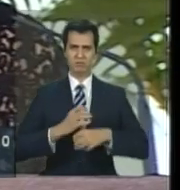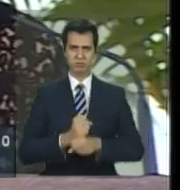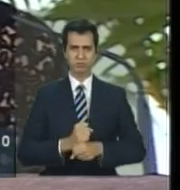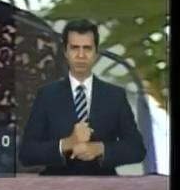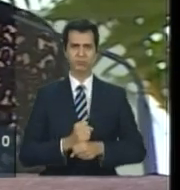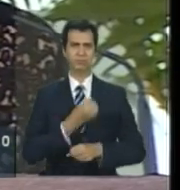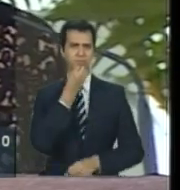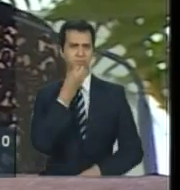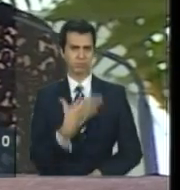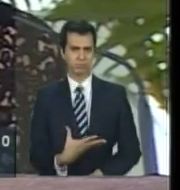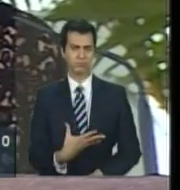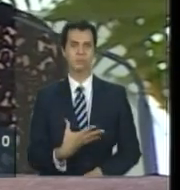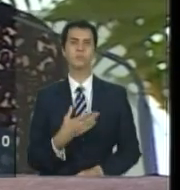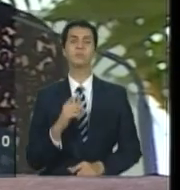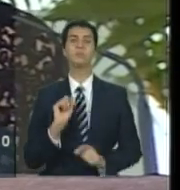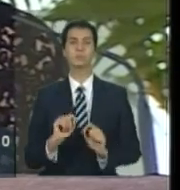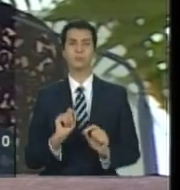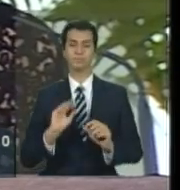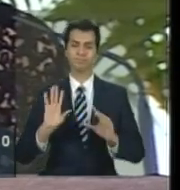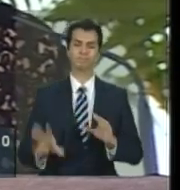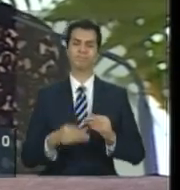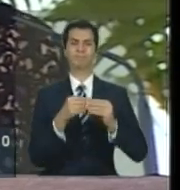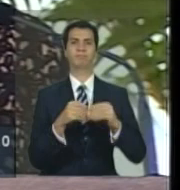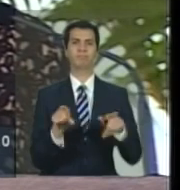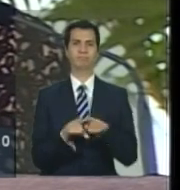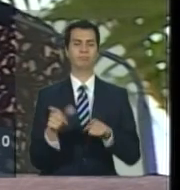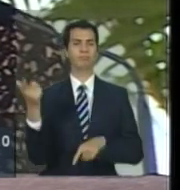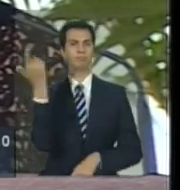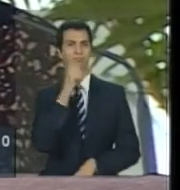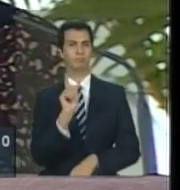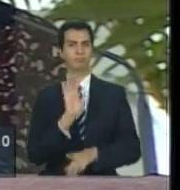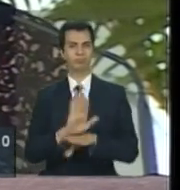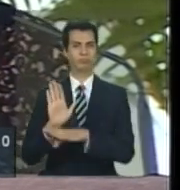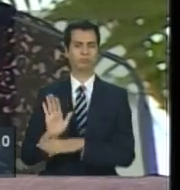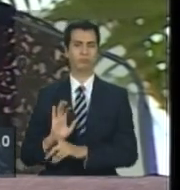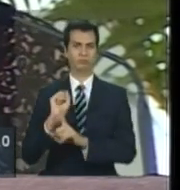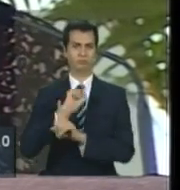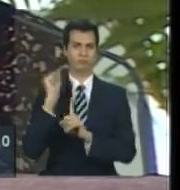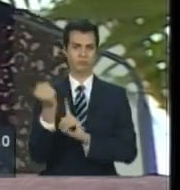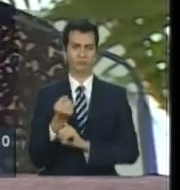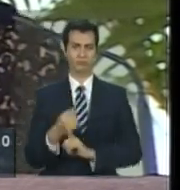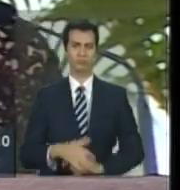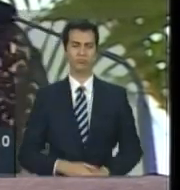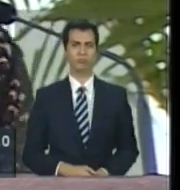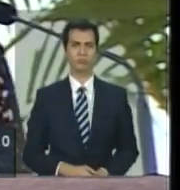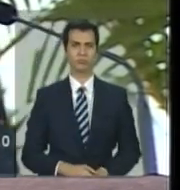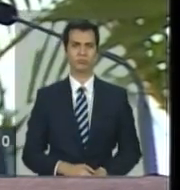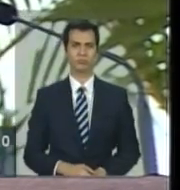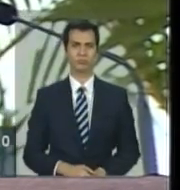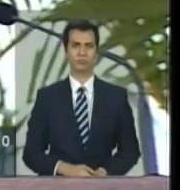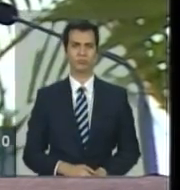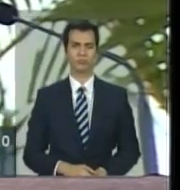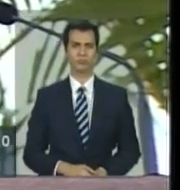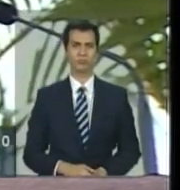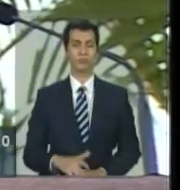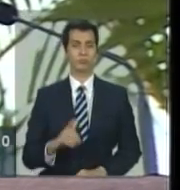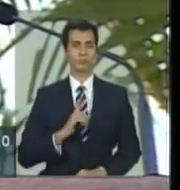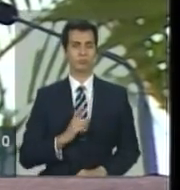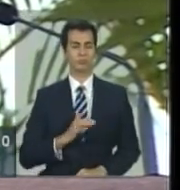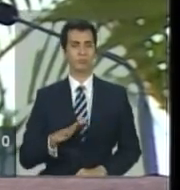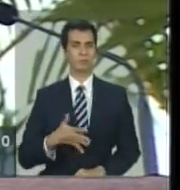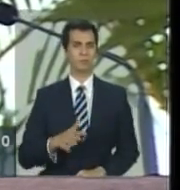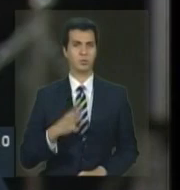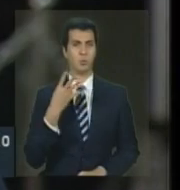coleciona, somam-se nossas conquistas sociais. Depois de criar condições para a ascensão de cerca